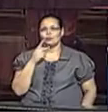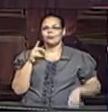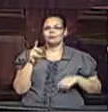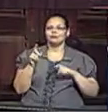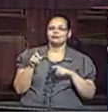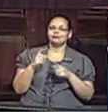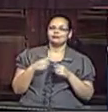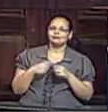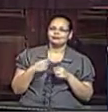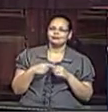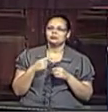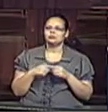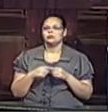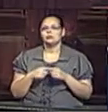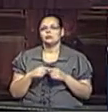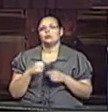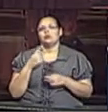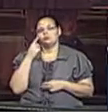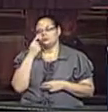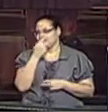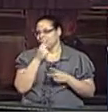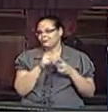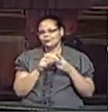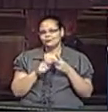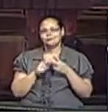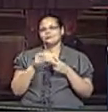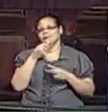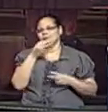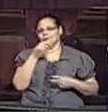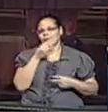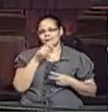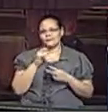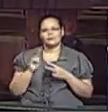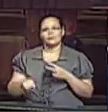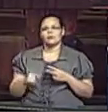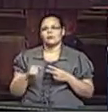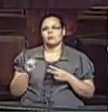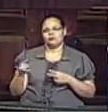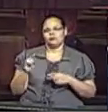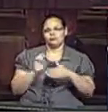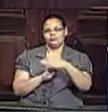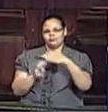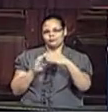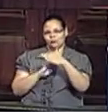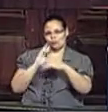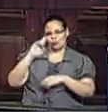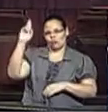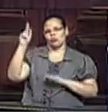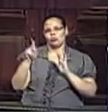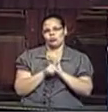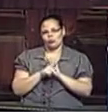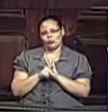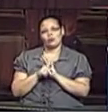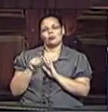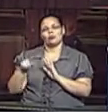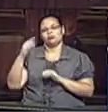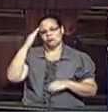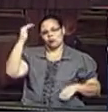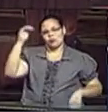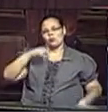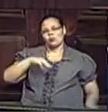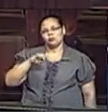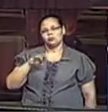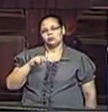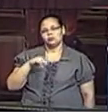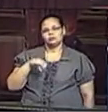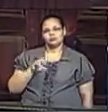existe dois pontos de vista. Primeiro, há os grandes empresários, multinacionais,